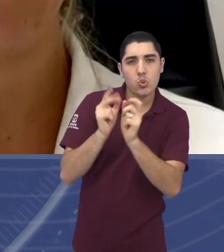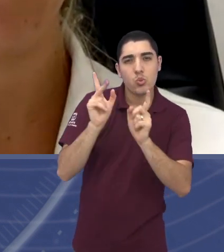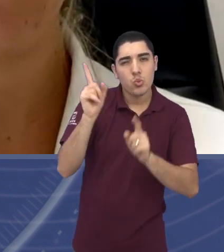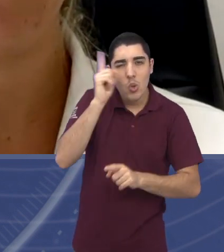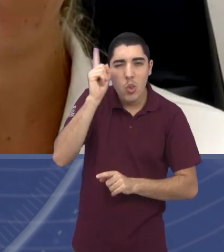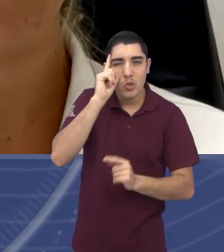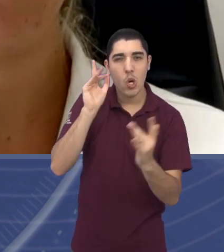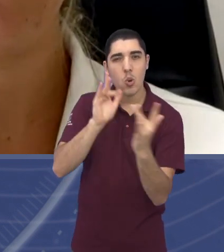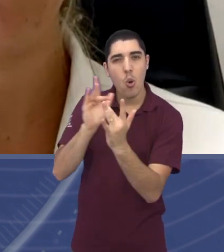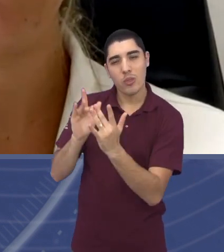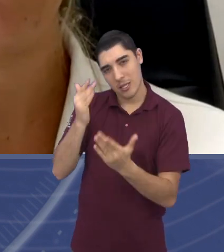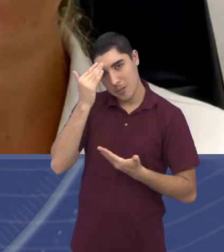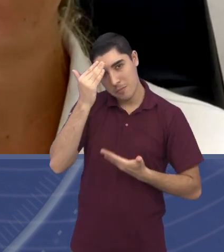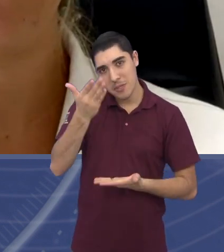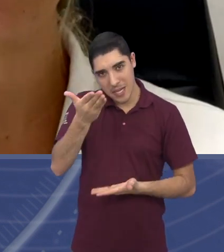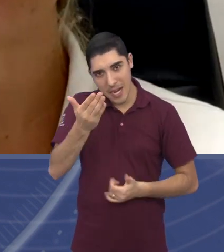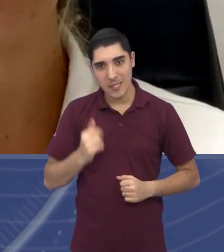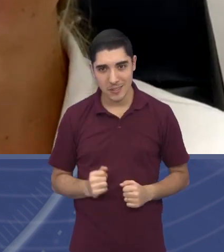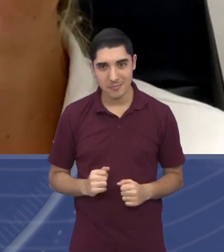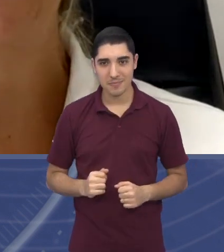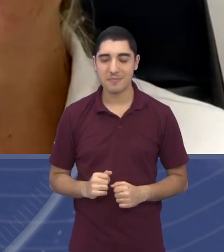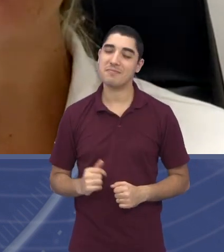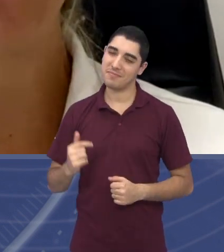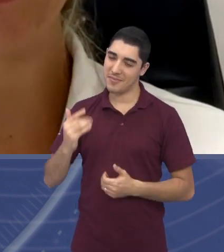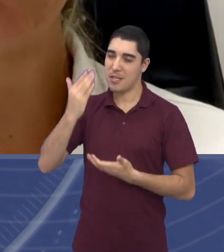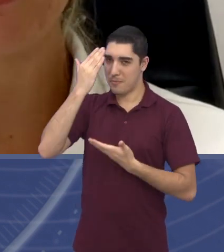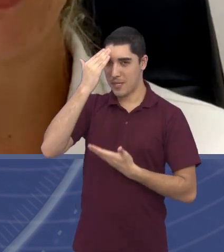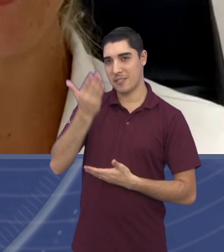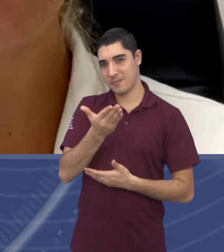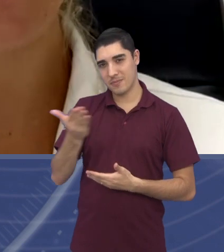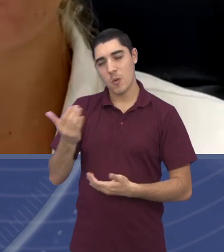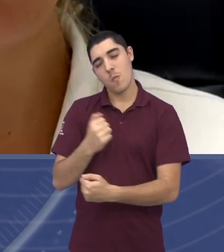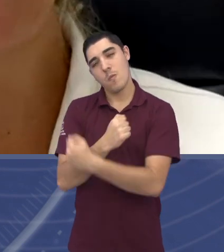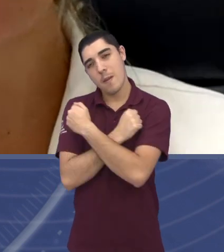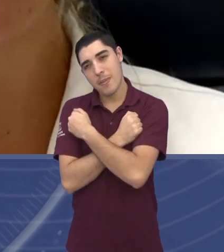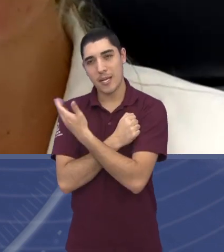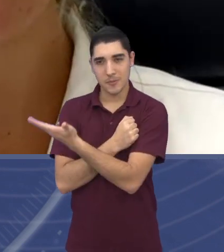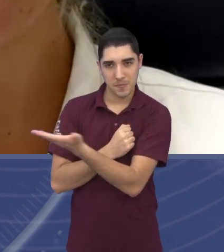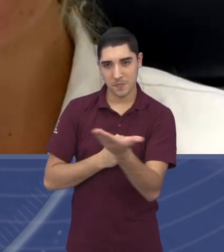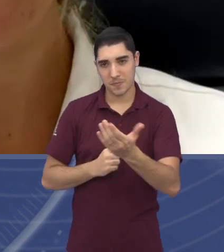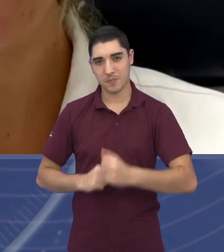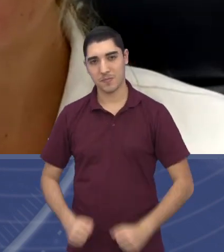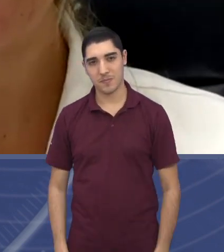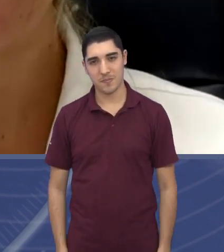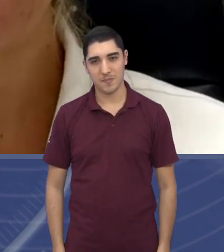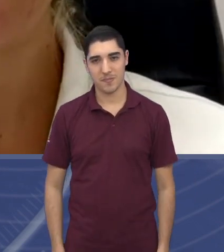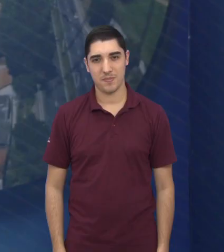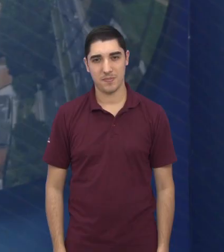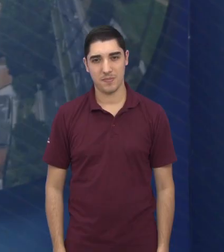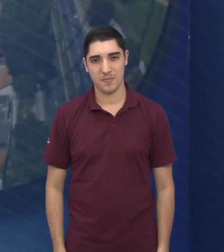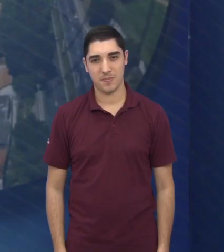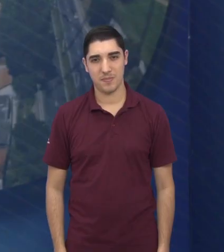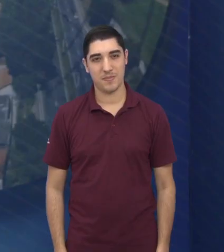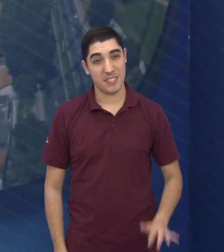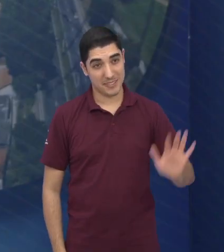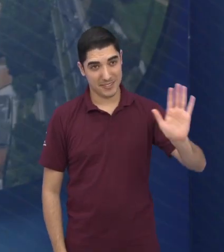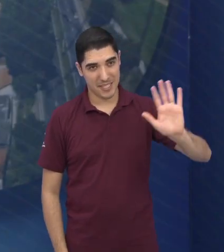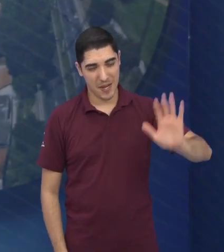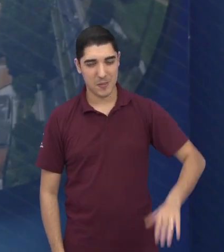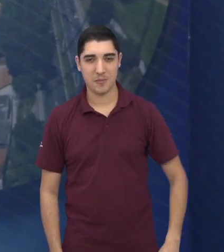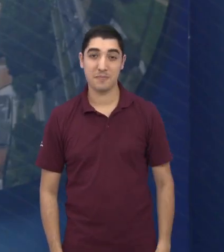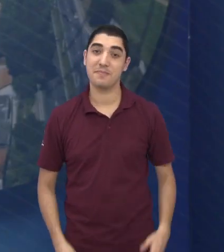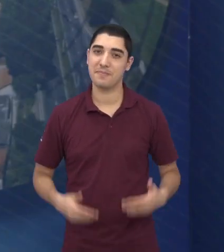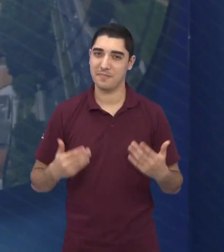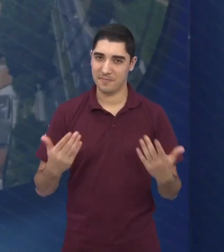e pôde conversar com a gente. Obrigada, viu? Obrigada a vocês, um grande abraço para todos. Até mais.